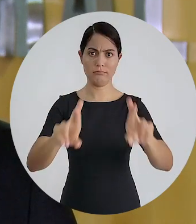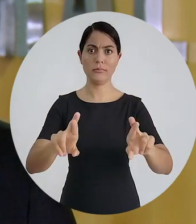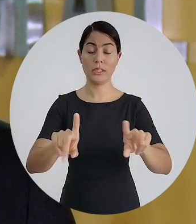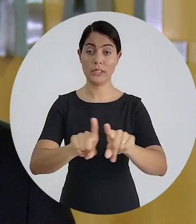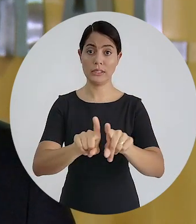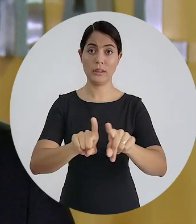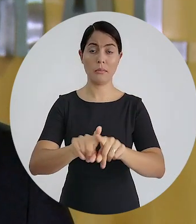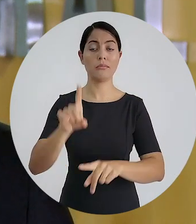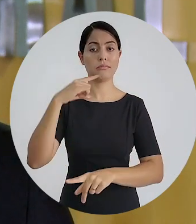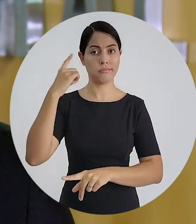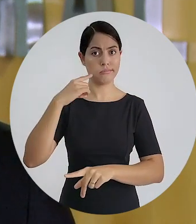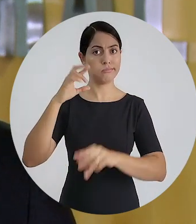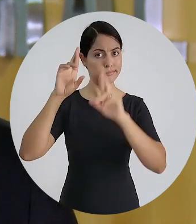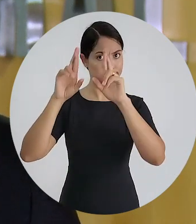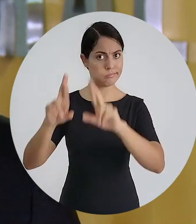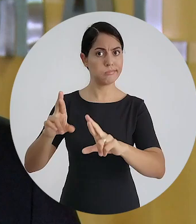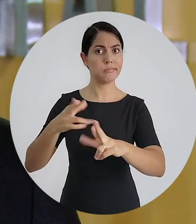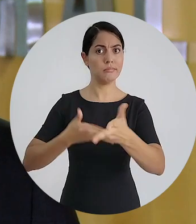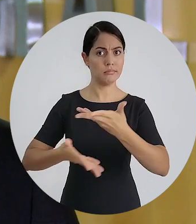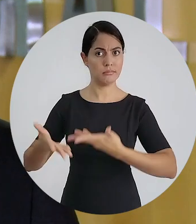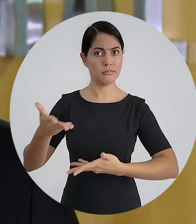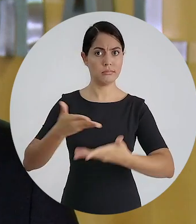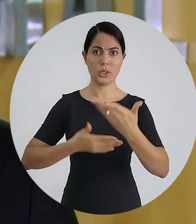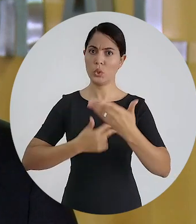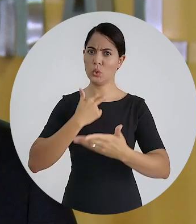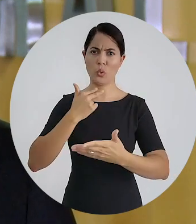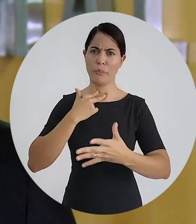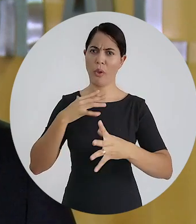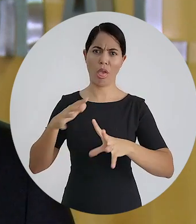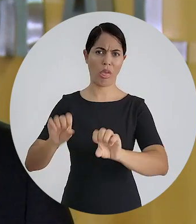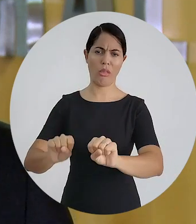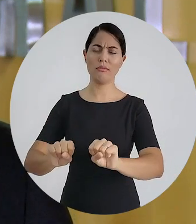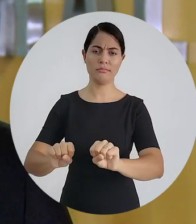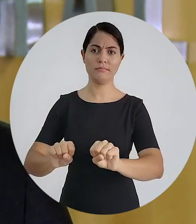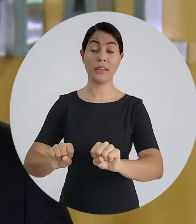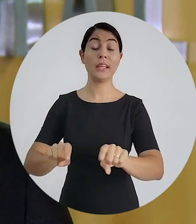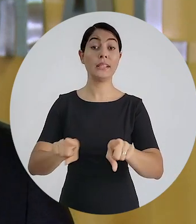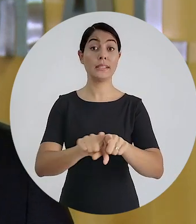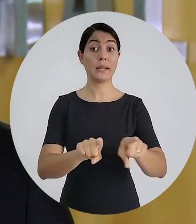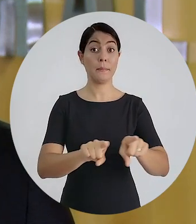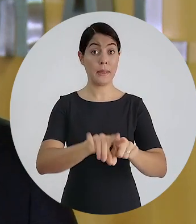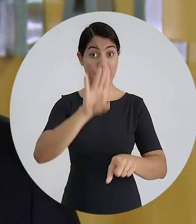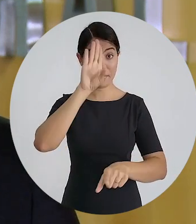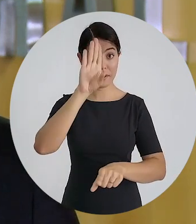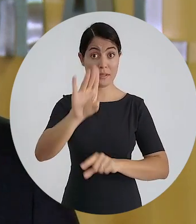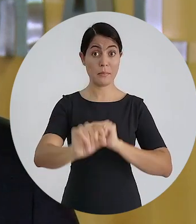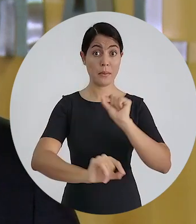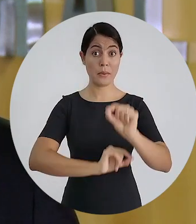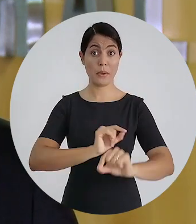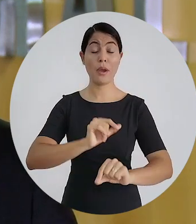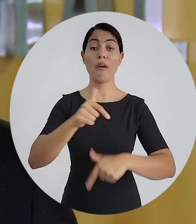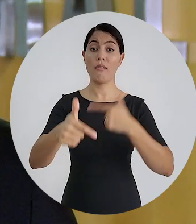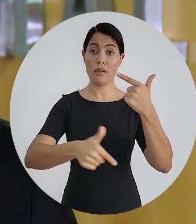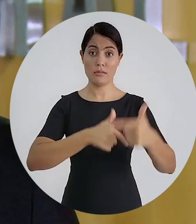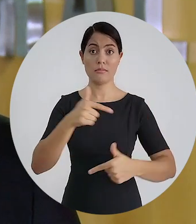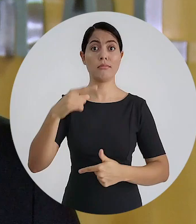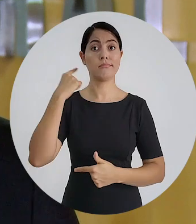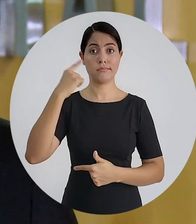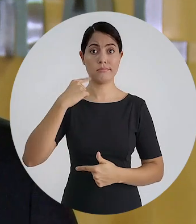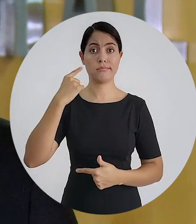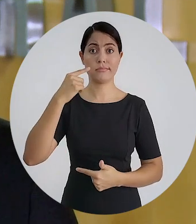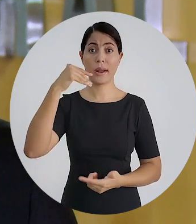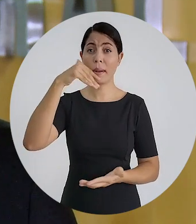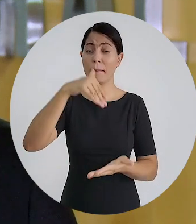das prerrogativas dos advogados, inclusive aquela relativa ao exercício profissional, elemento basilar